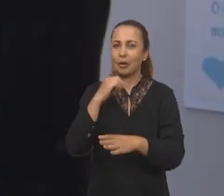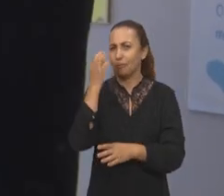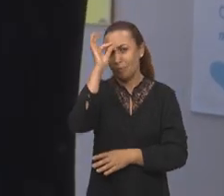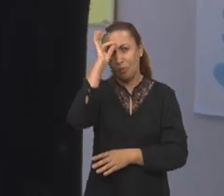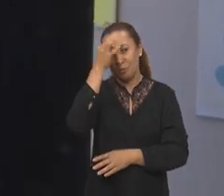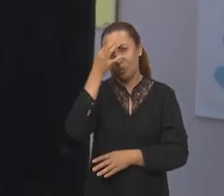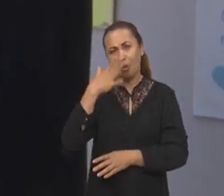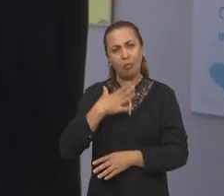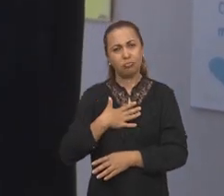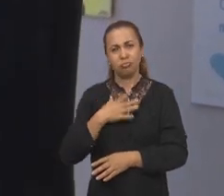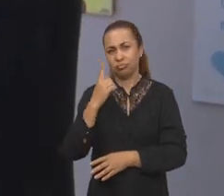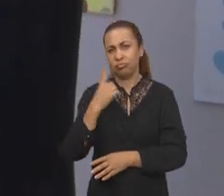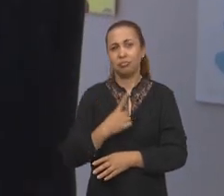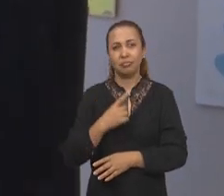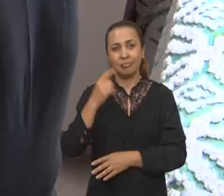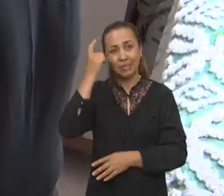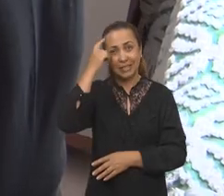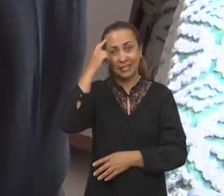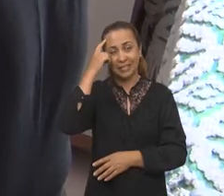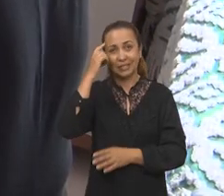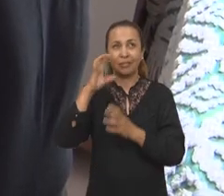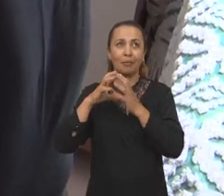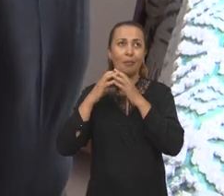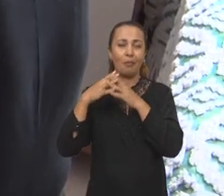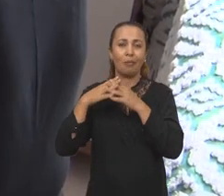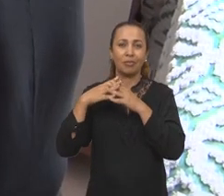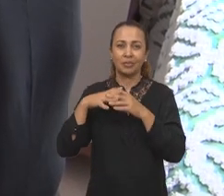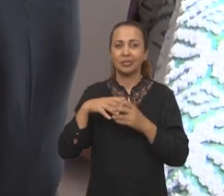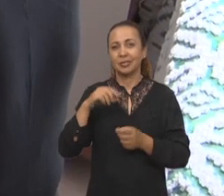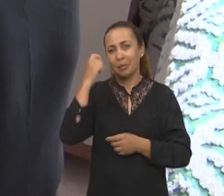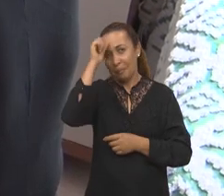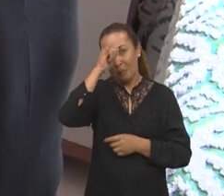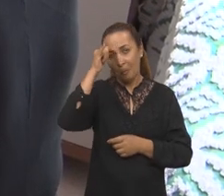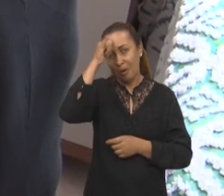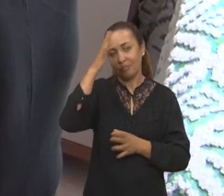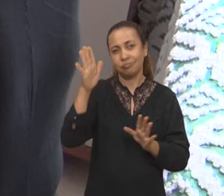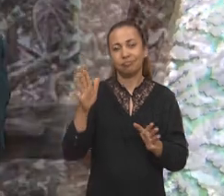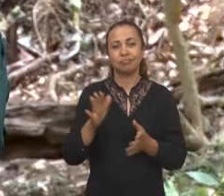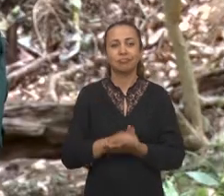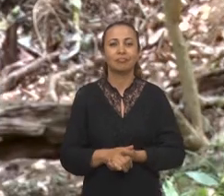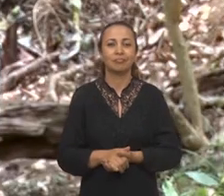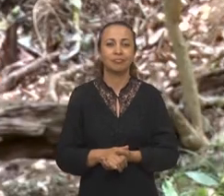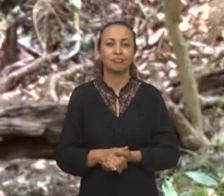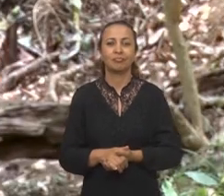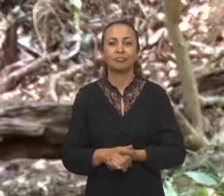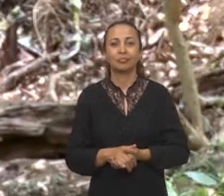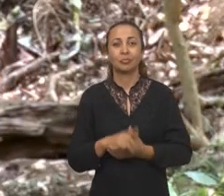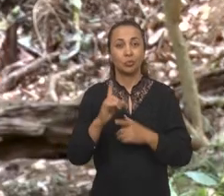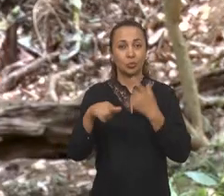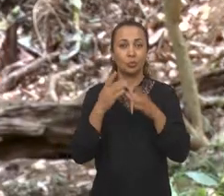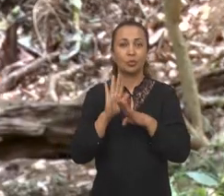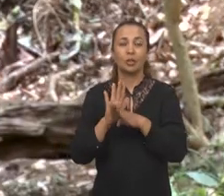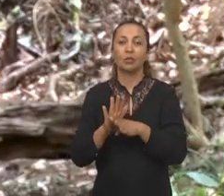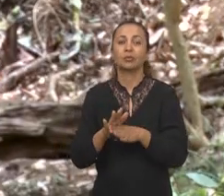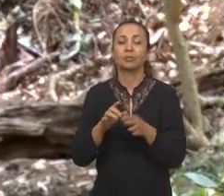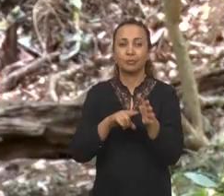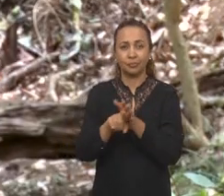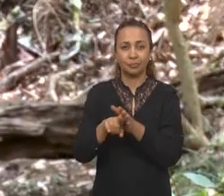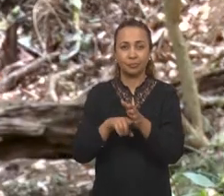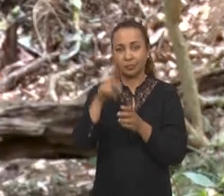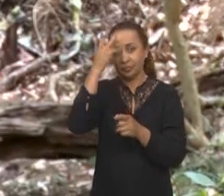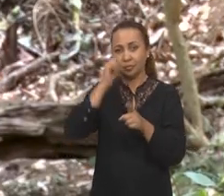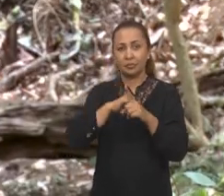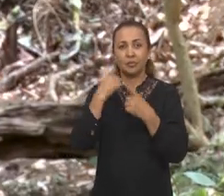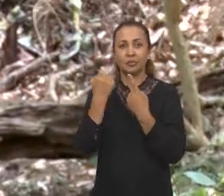tão só pensando bobagem né que cabeça quando tá só só pensa bobagem né uma outra contribuição da